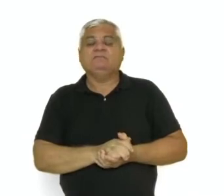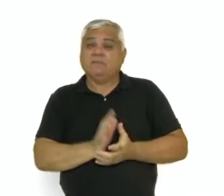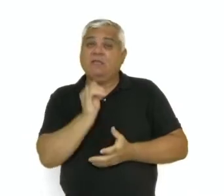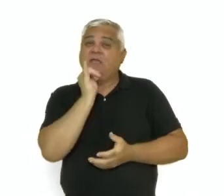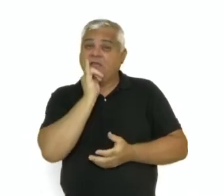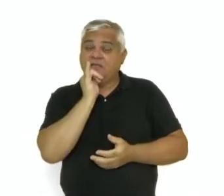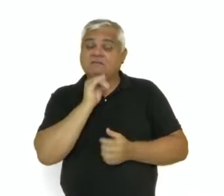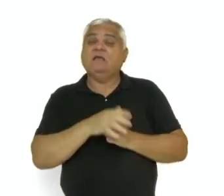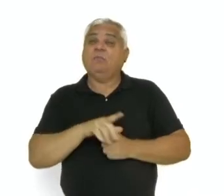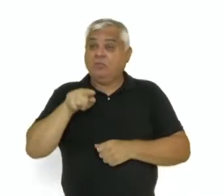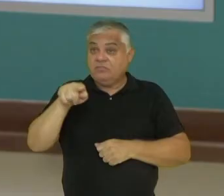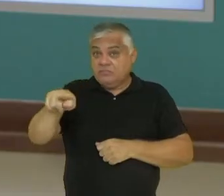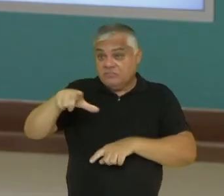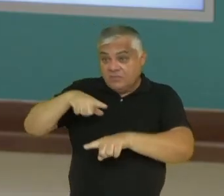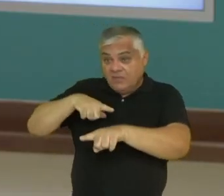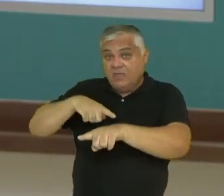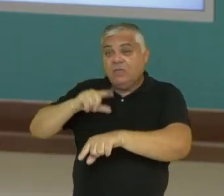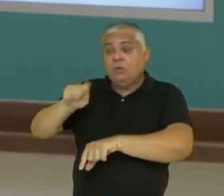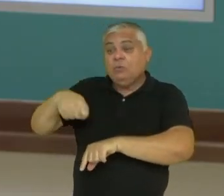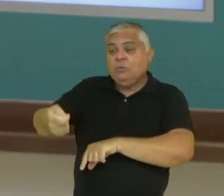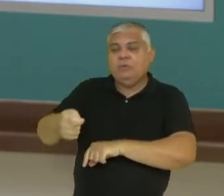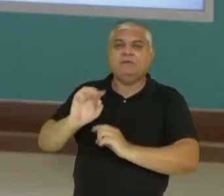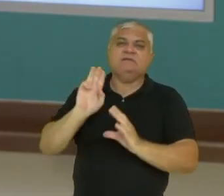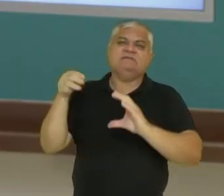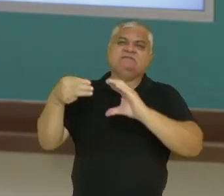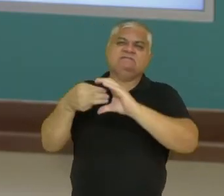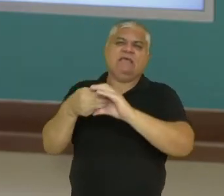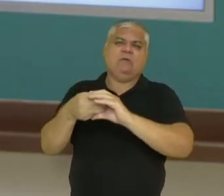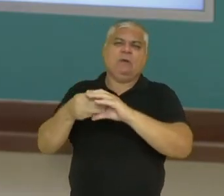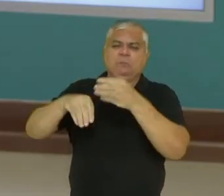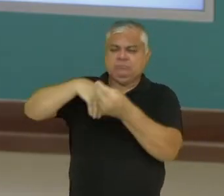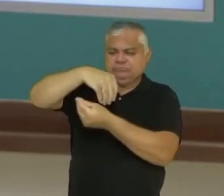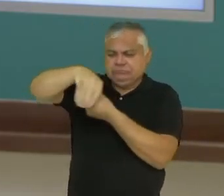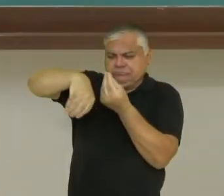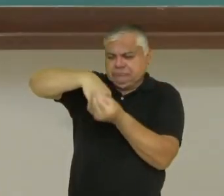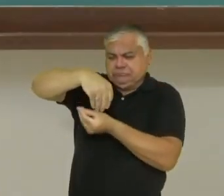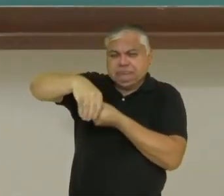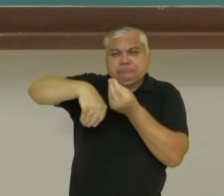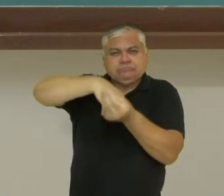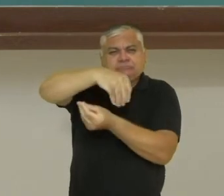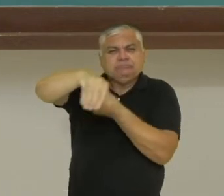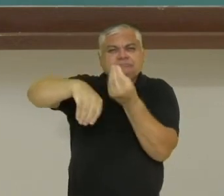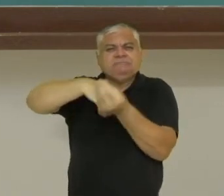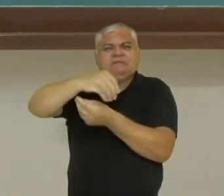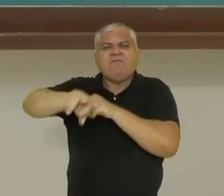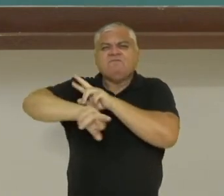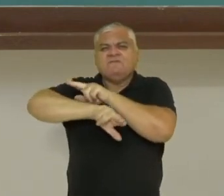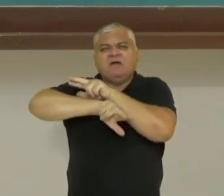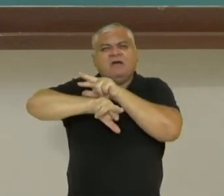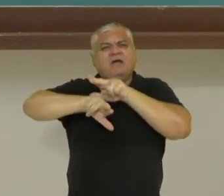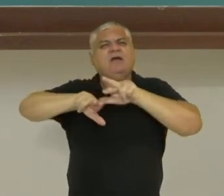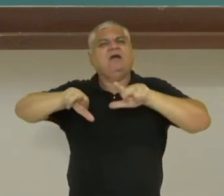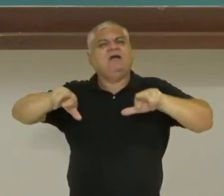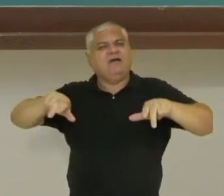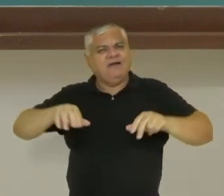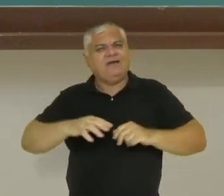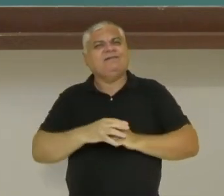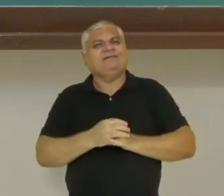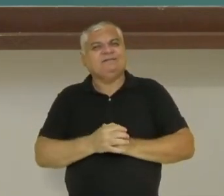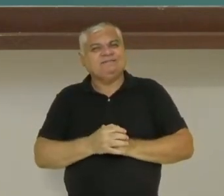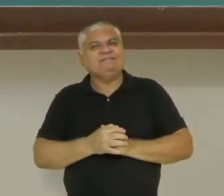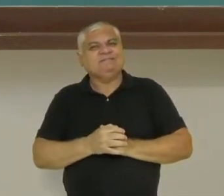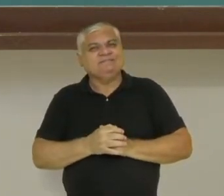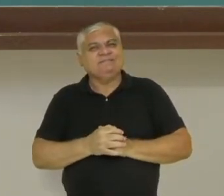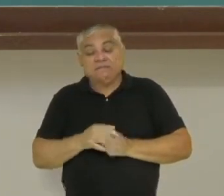de organismos que são formados por muitas células, diversas células. E por